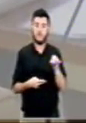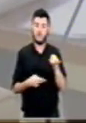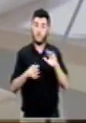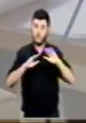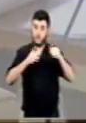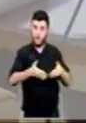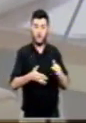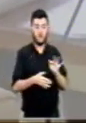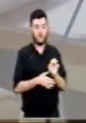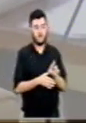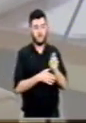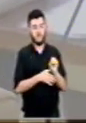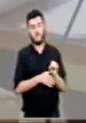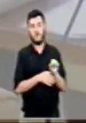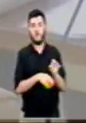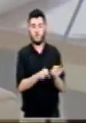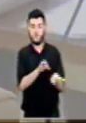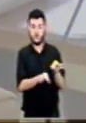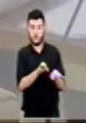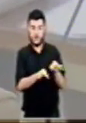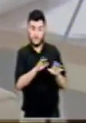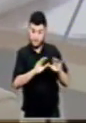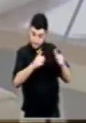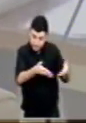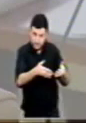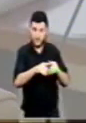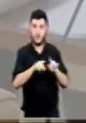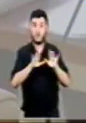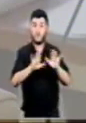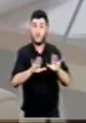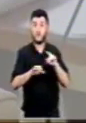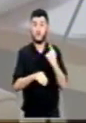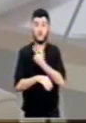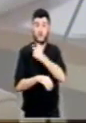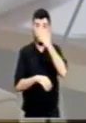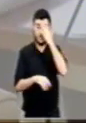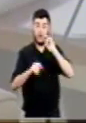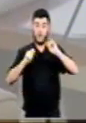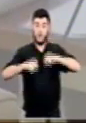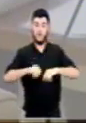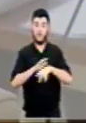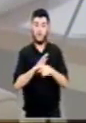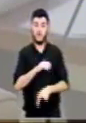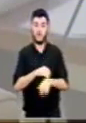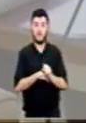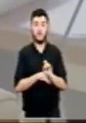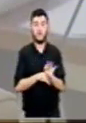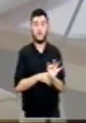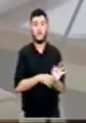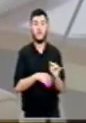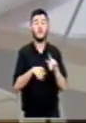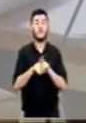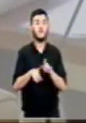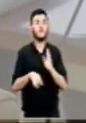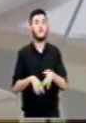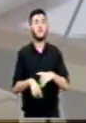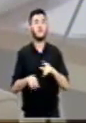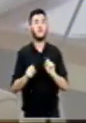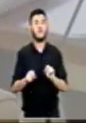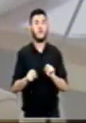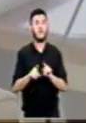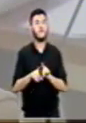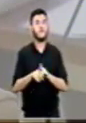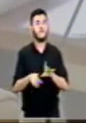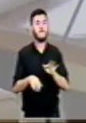a possível usurpação da competência desse tribunal cinge-se ao exame de fatos associados aos senadores da